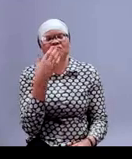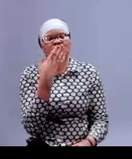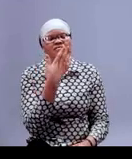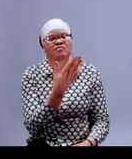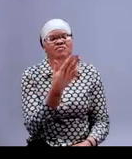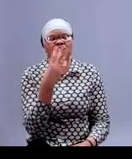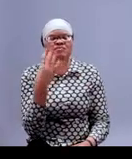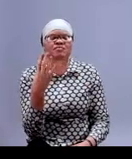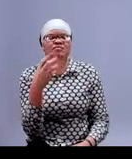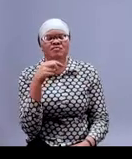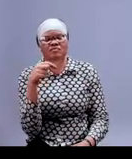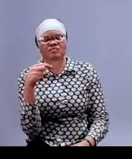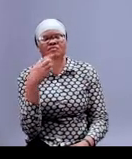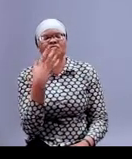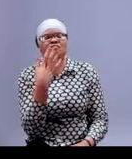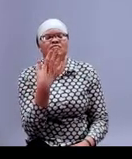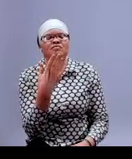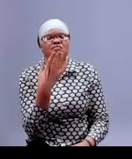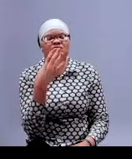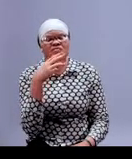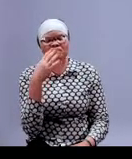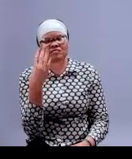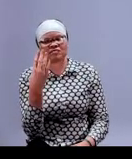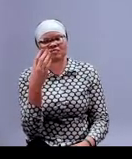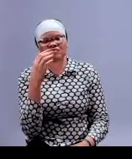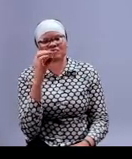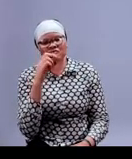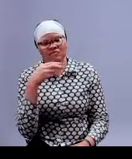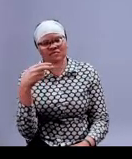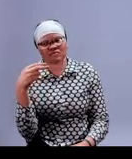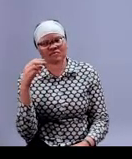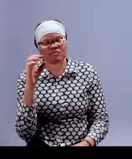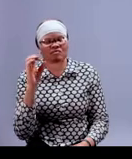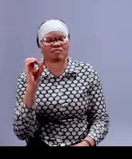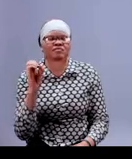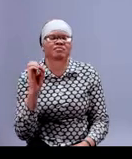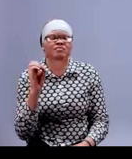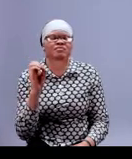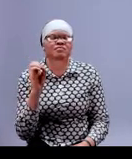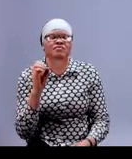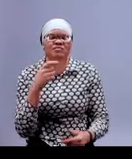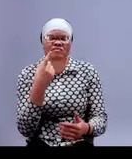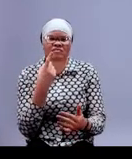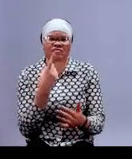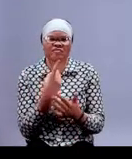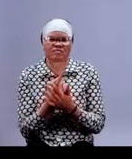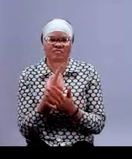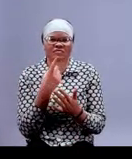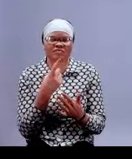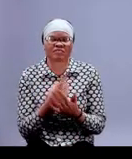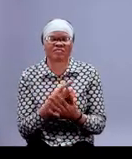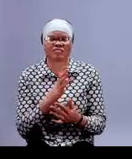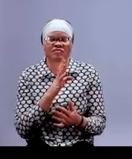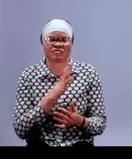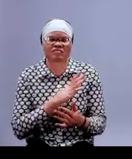- 54 = 0 a nossa resposta é serão necessários